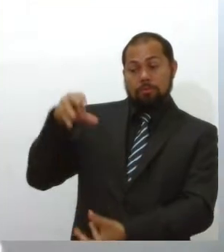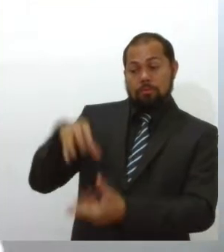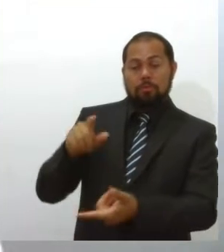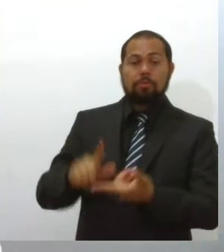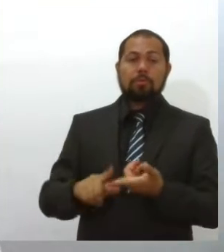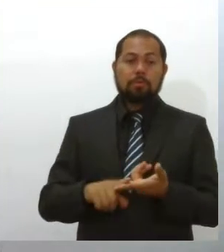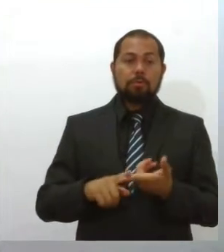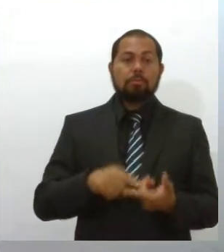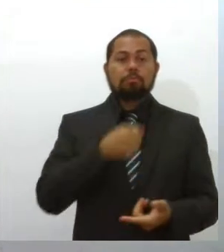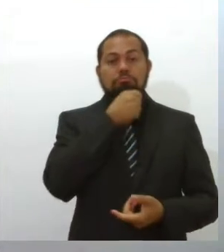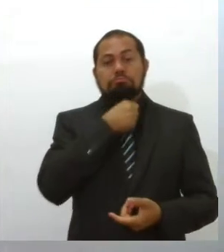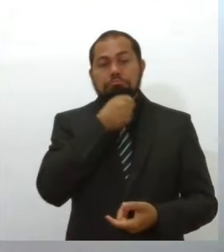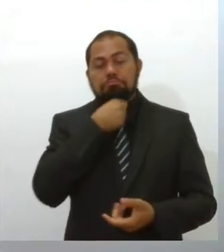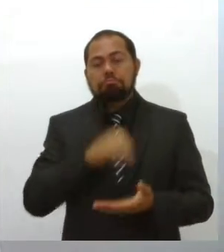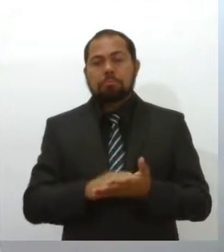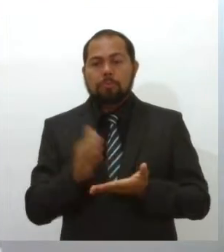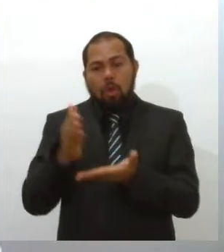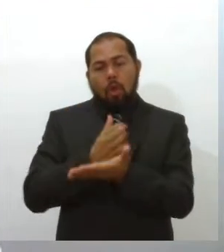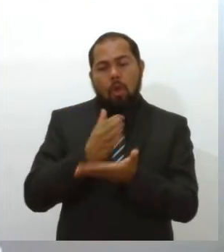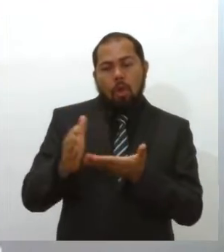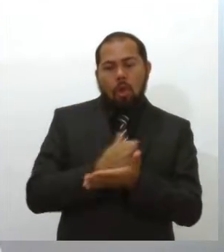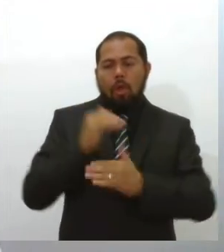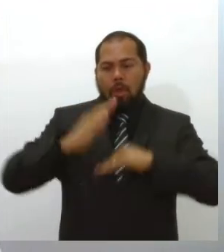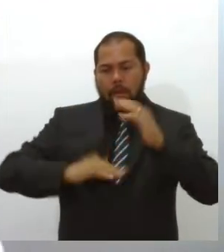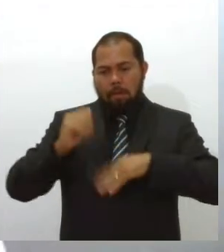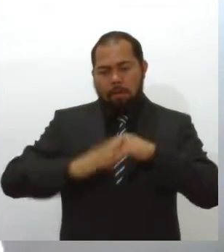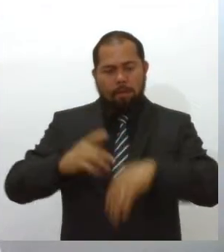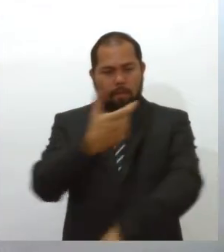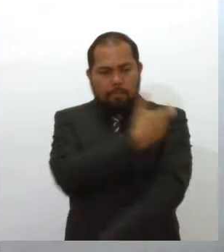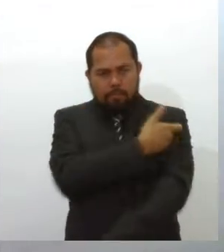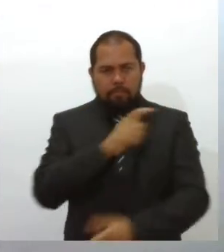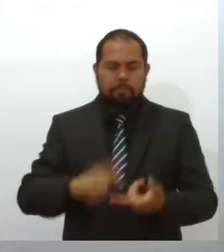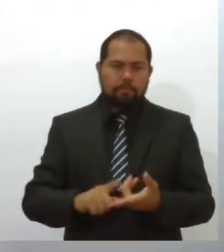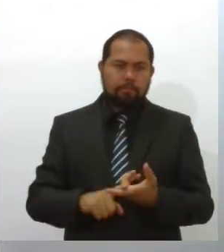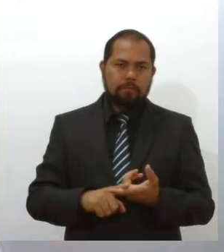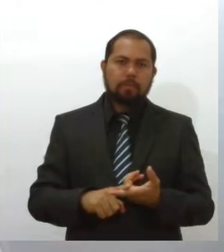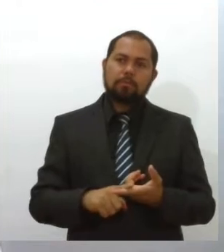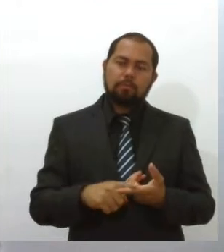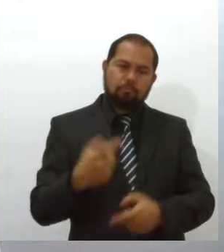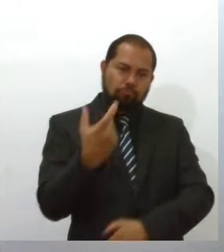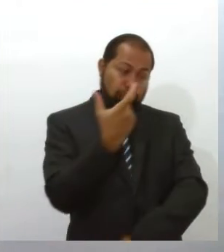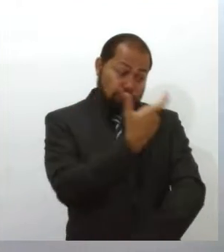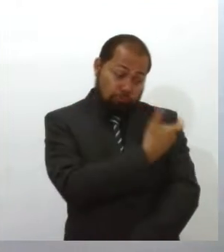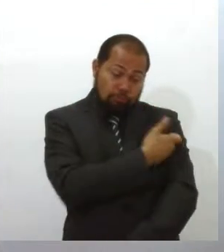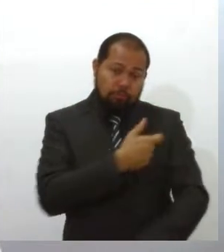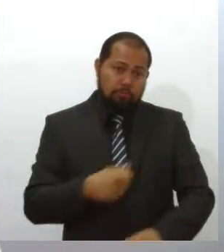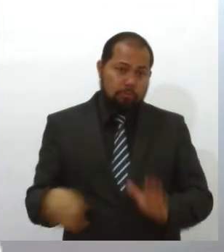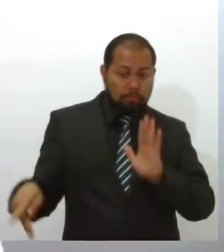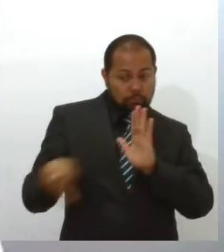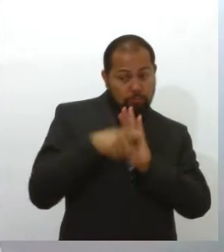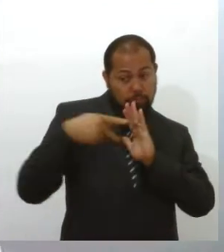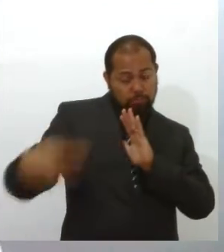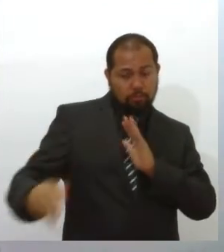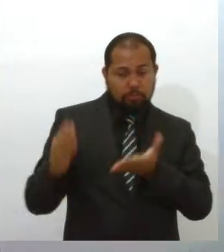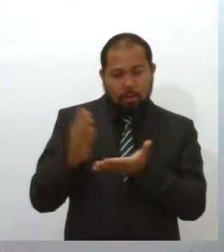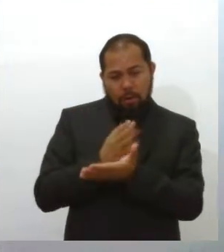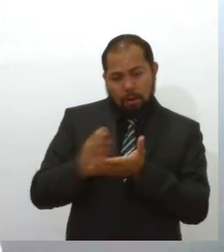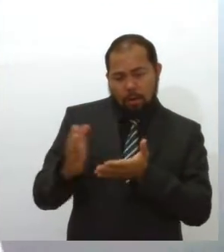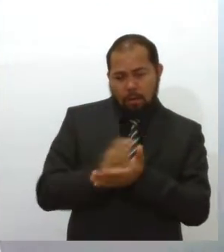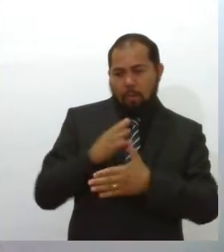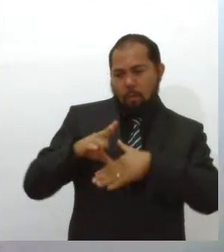alguns profissionais de saúde. Nós temos vacinas específicas para algumas comorbidades, ou seja, pessoas que têm problemas